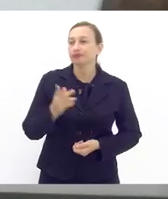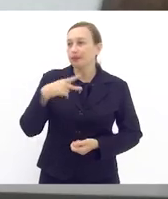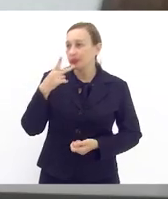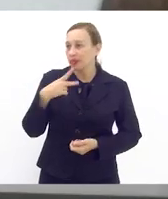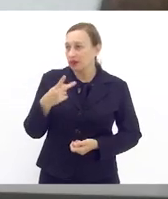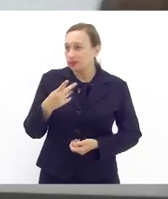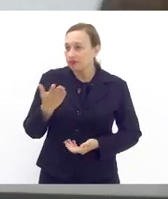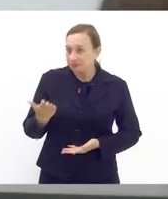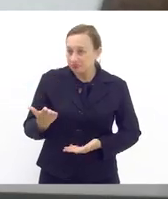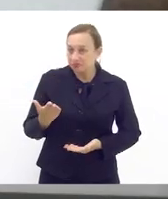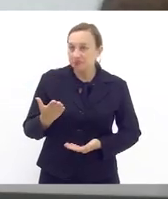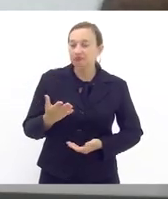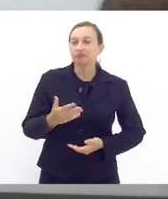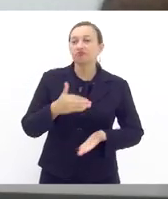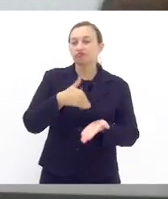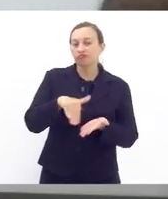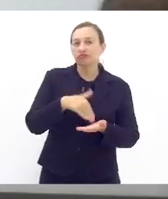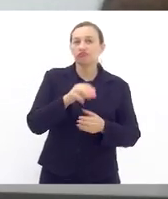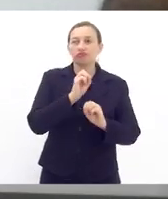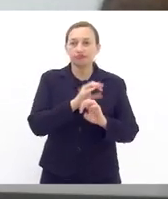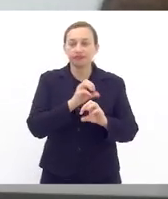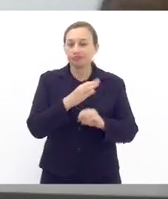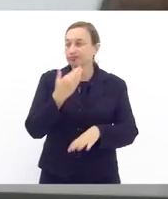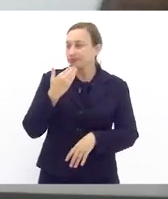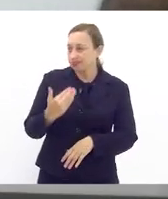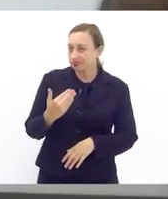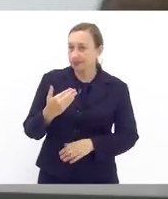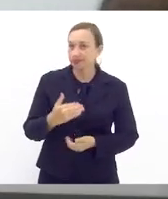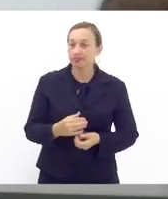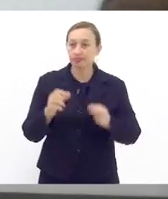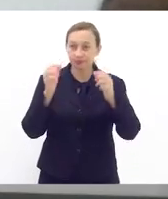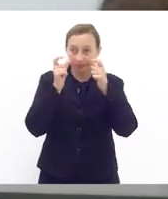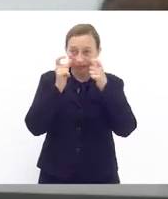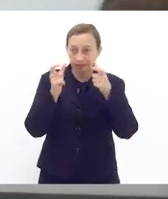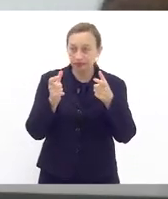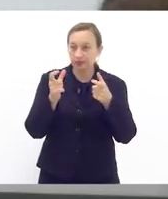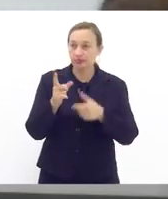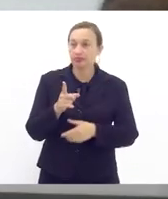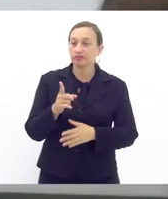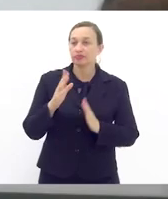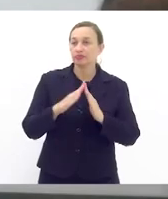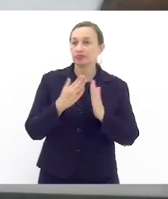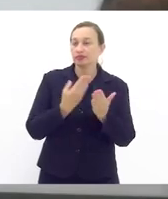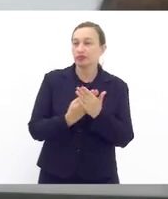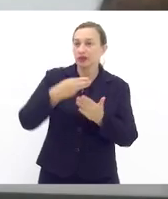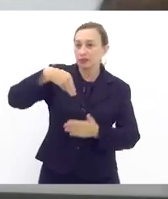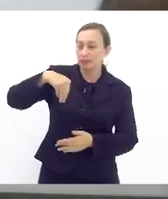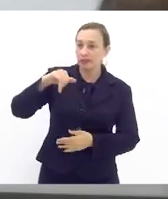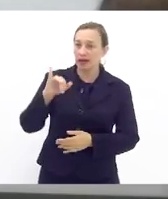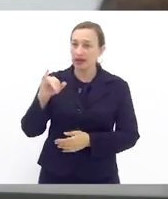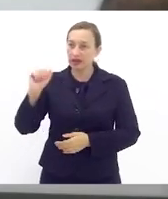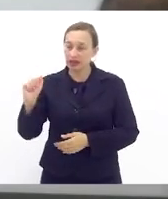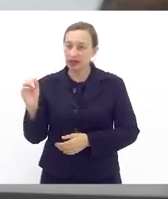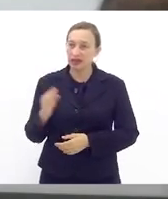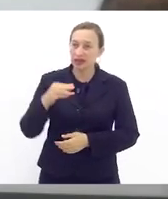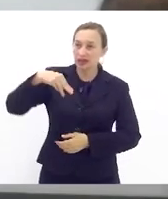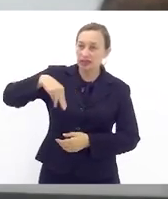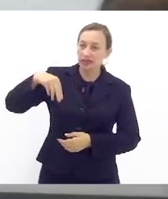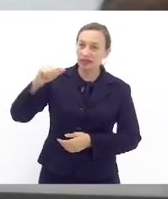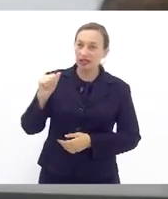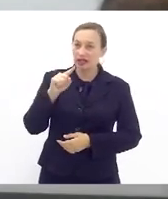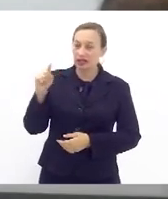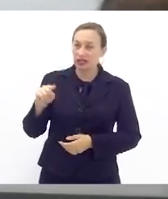que o pessoal da cicatriz de educação solicitar uma atenção para nossa escola Maria Nazaré lá em Cascadura